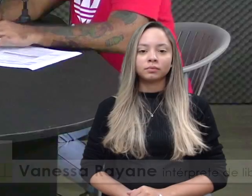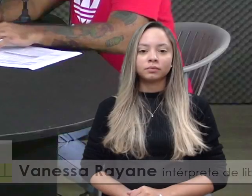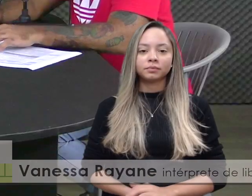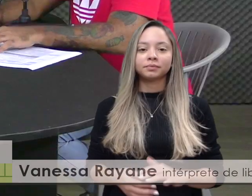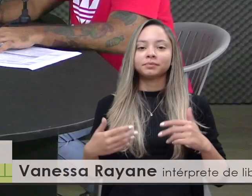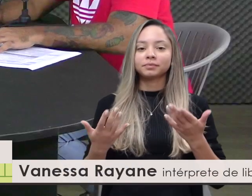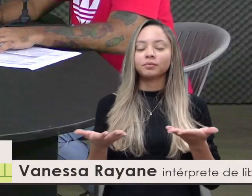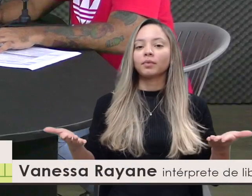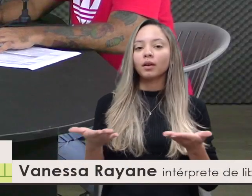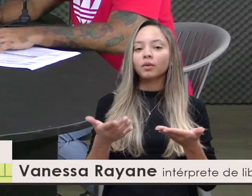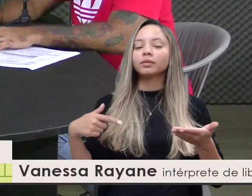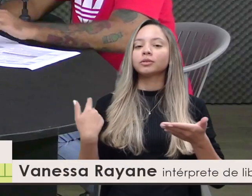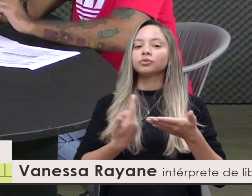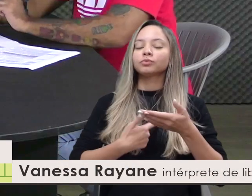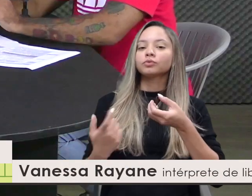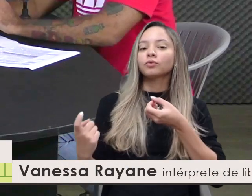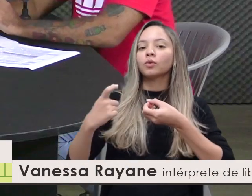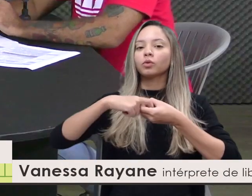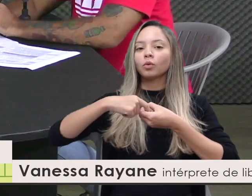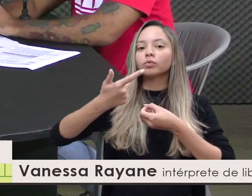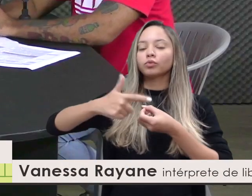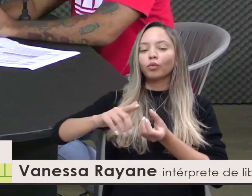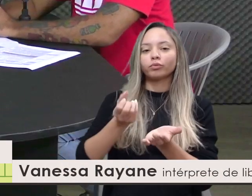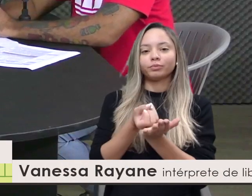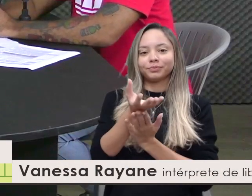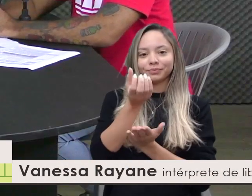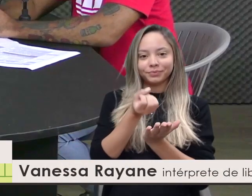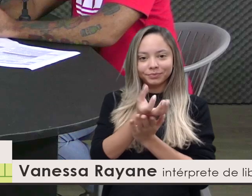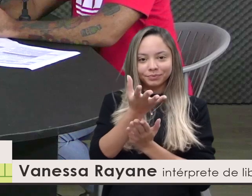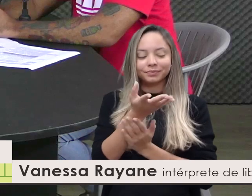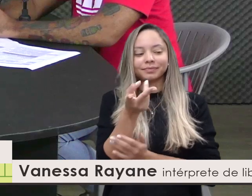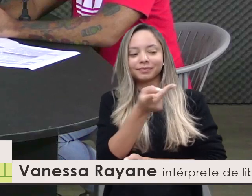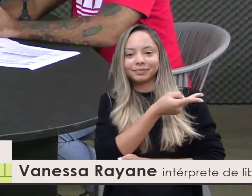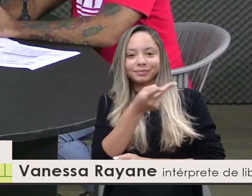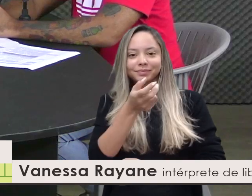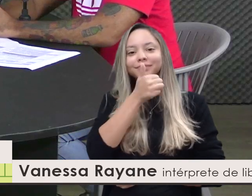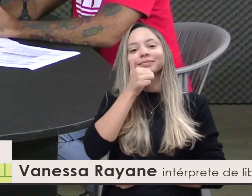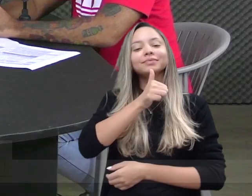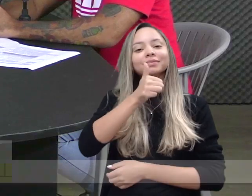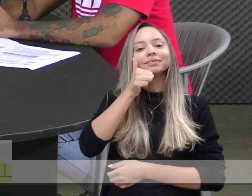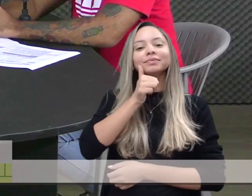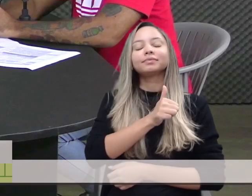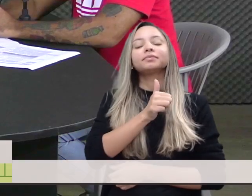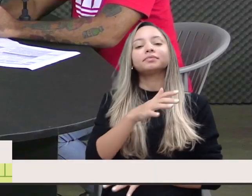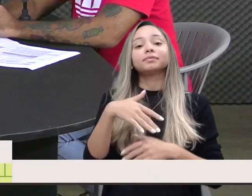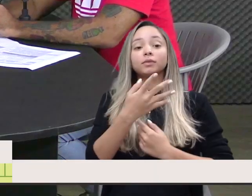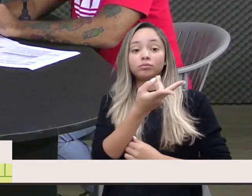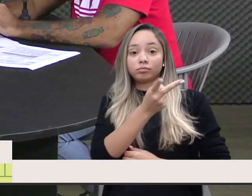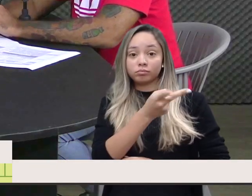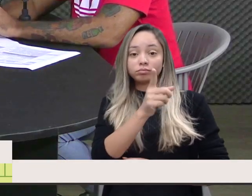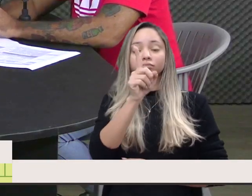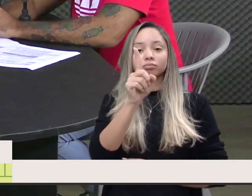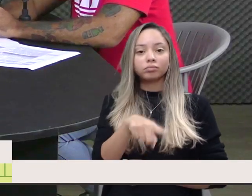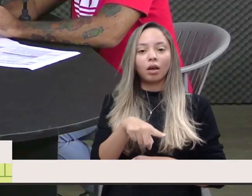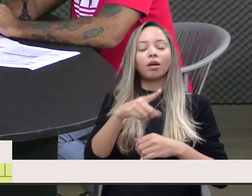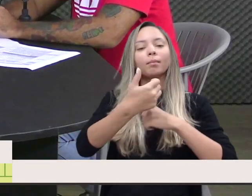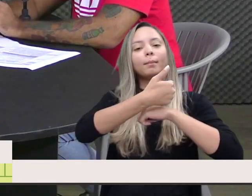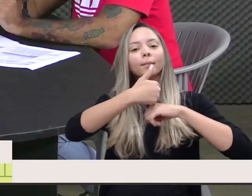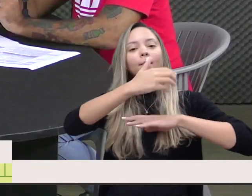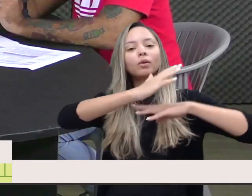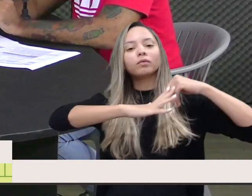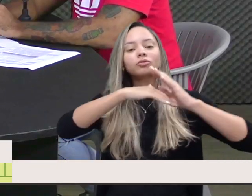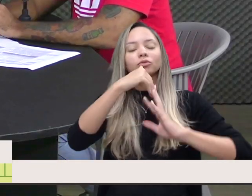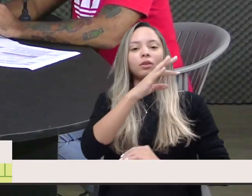Estamos de volta com mais Educadoc, dessa vez recebendo Thaisa Ângelo e Nara Carolina, ambas terapeutas ocupacionais.